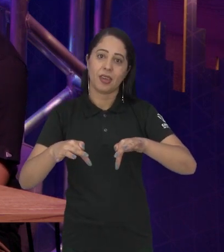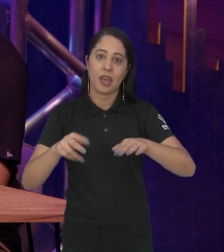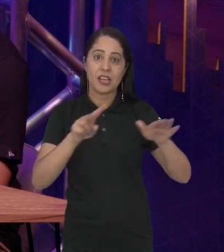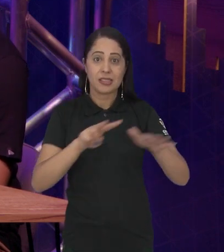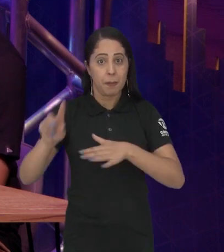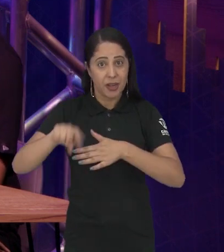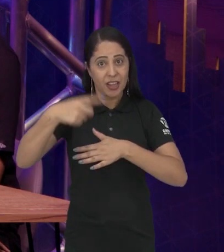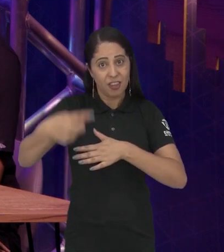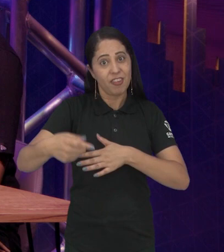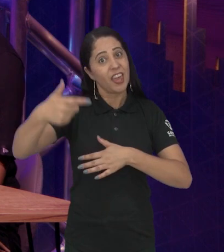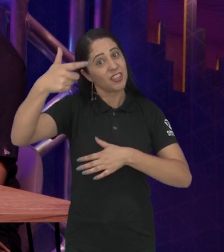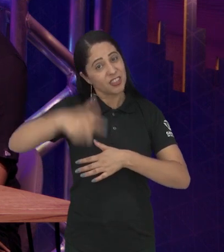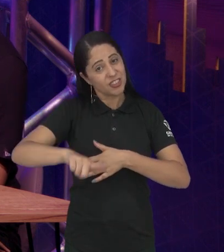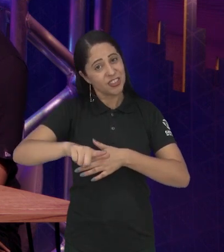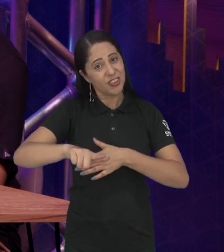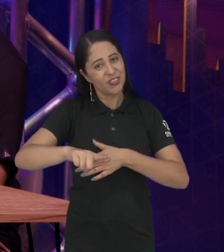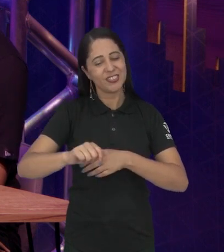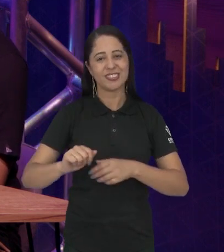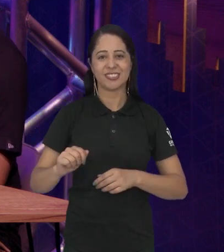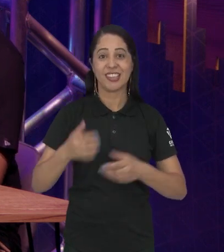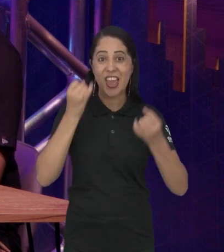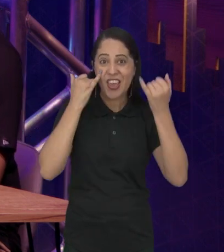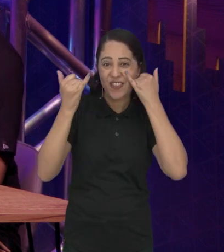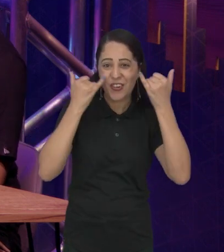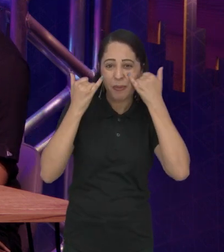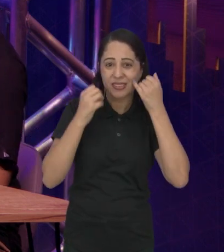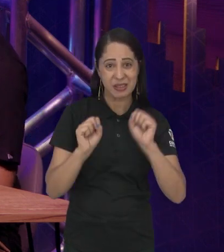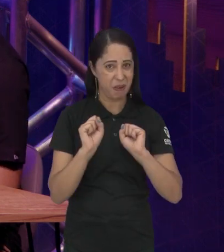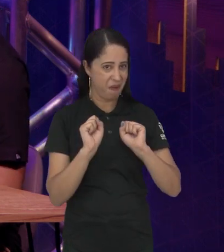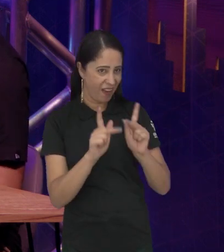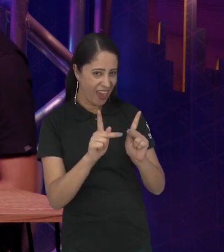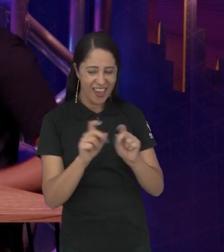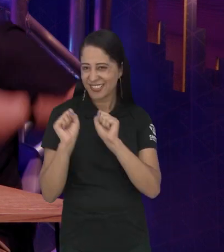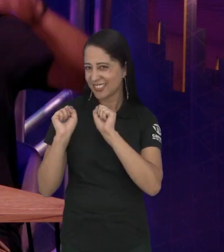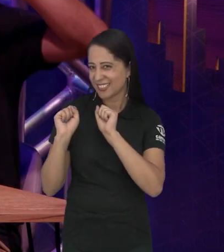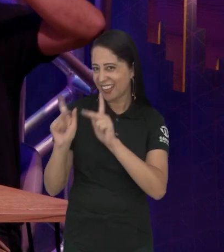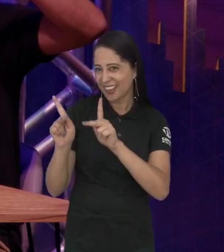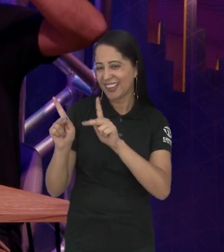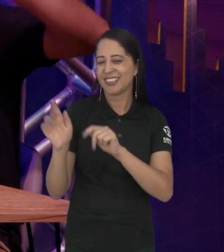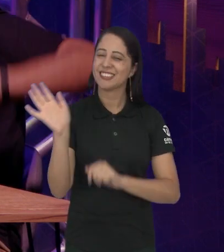vocês na próxima semana com mais informações. Pode ser? Pode ser.